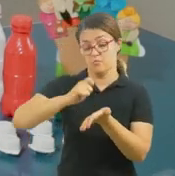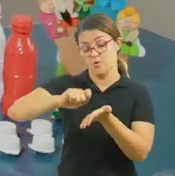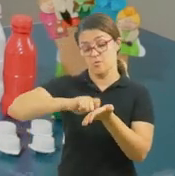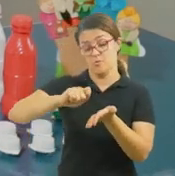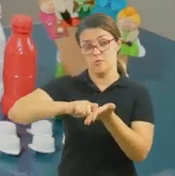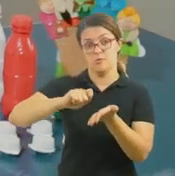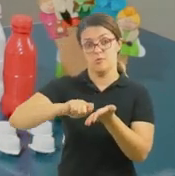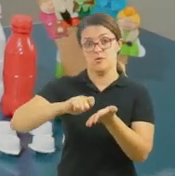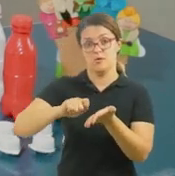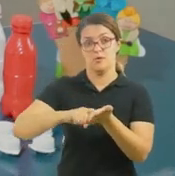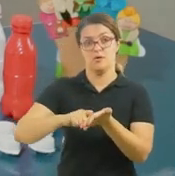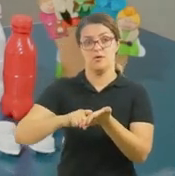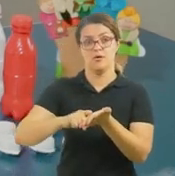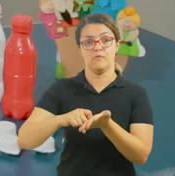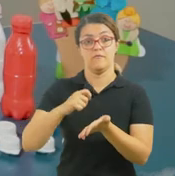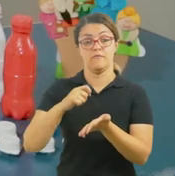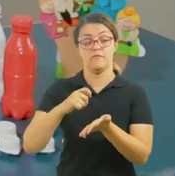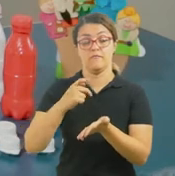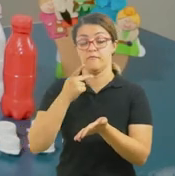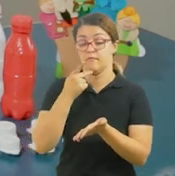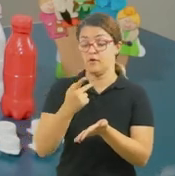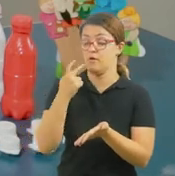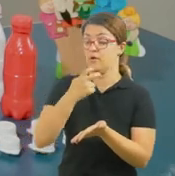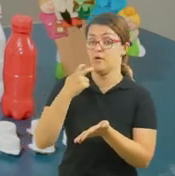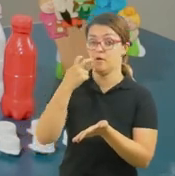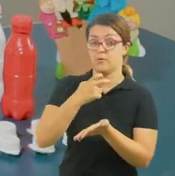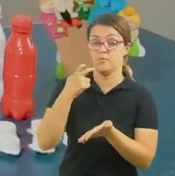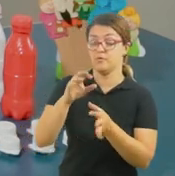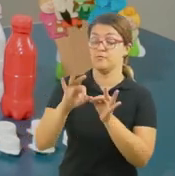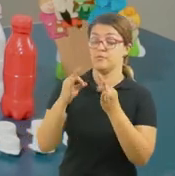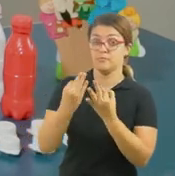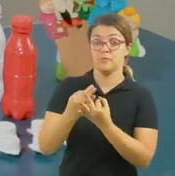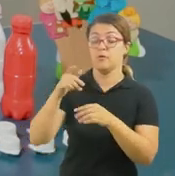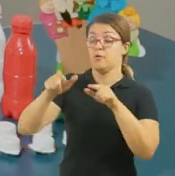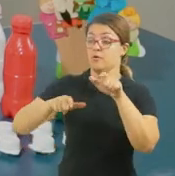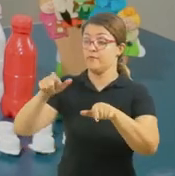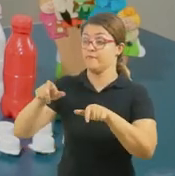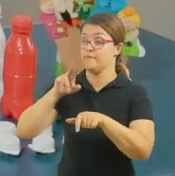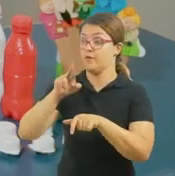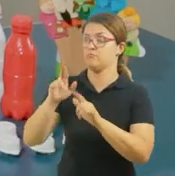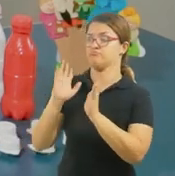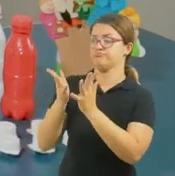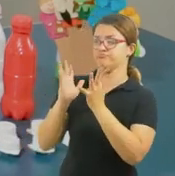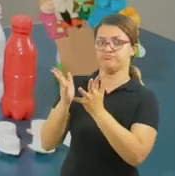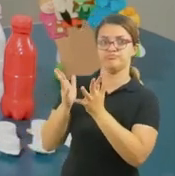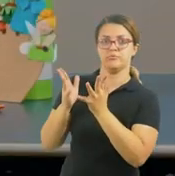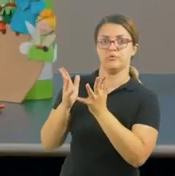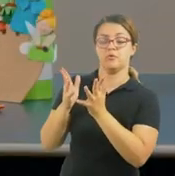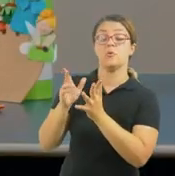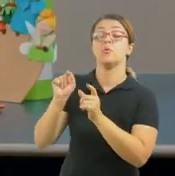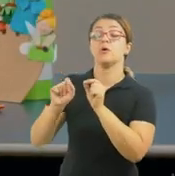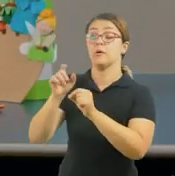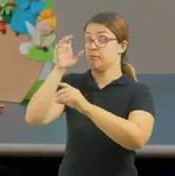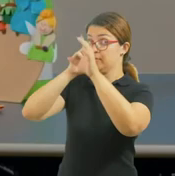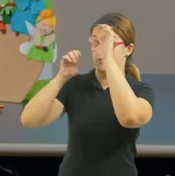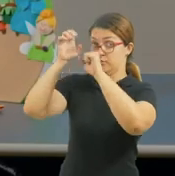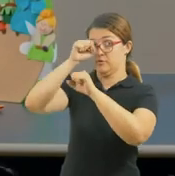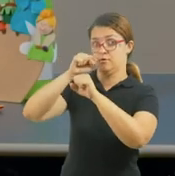caderno e diga oralmente para sua família, quem estiver na sua casa, o que você aprendeu com essa atividade, tá